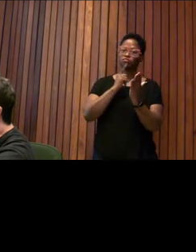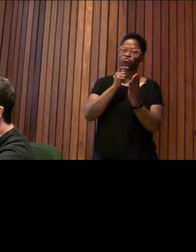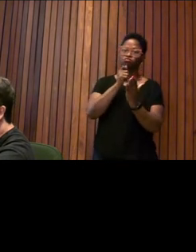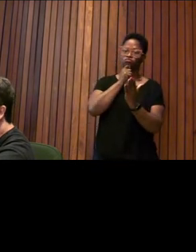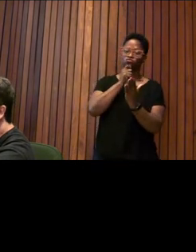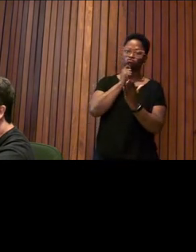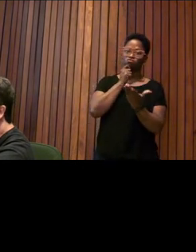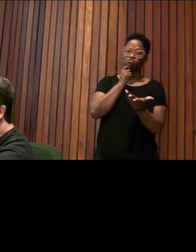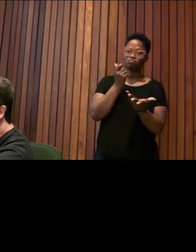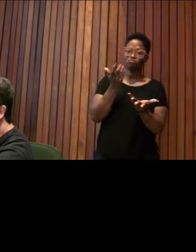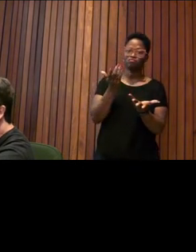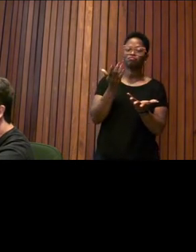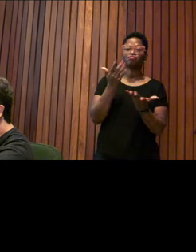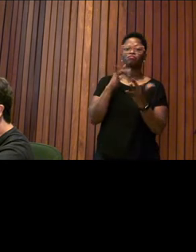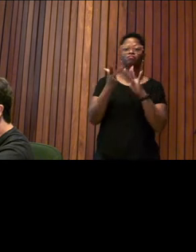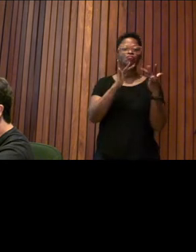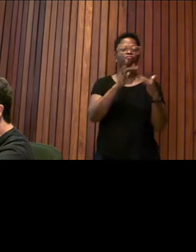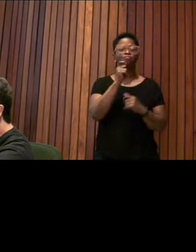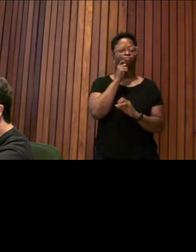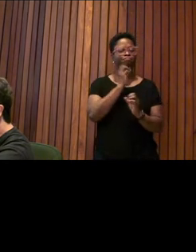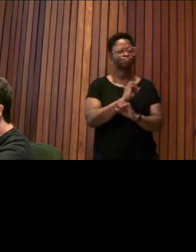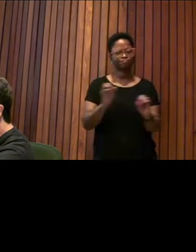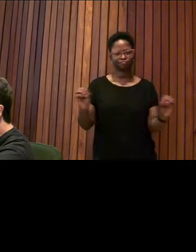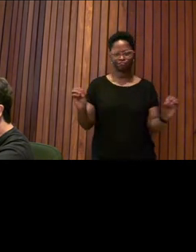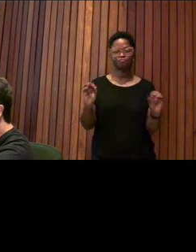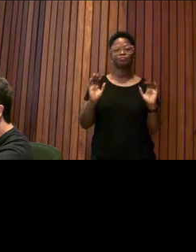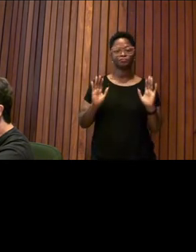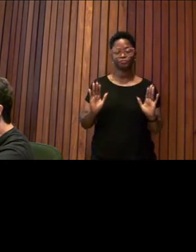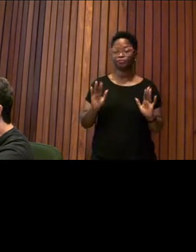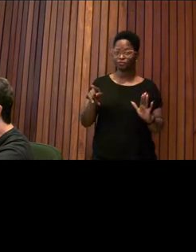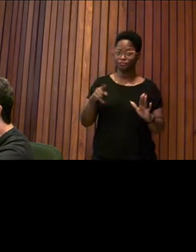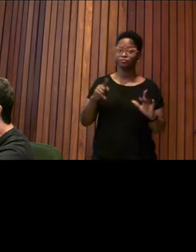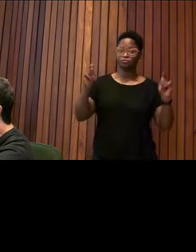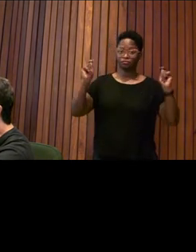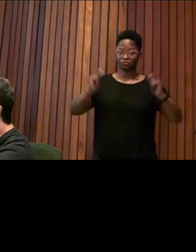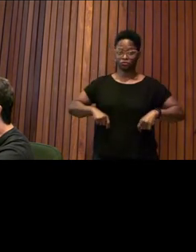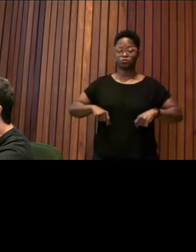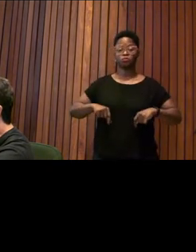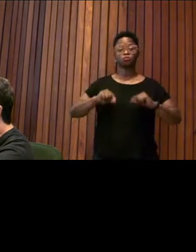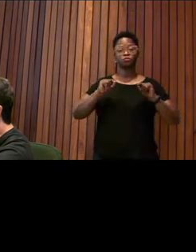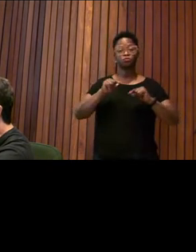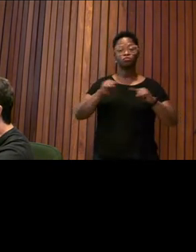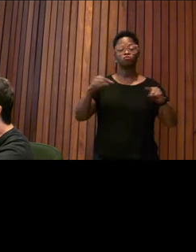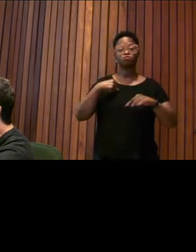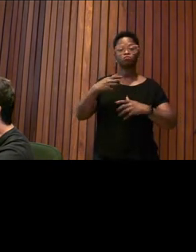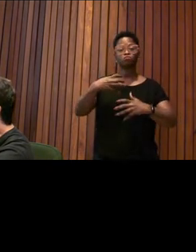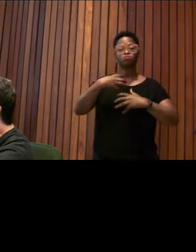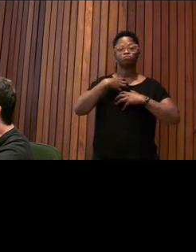mais tanto em contato assim, né? Então isso permitiu que você